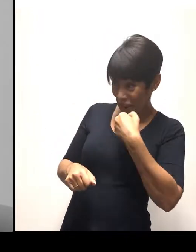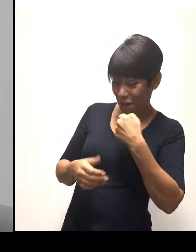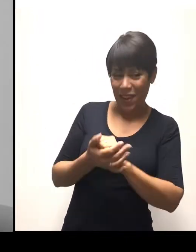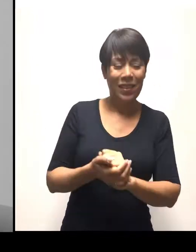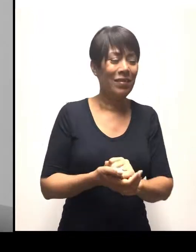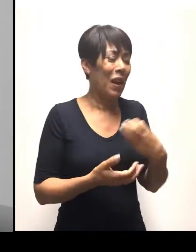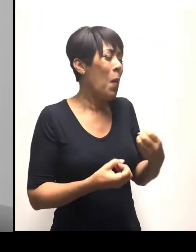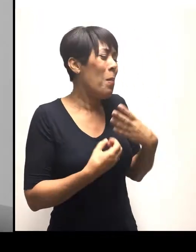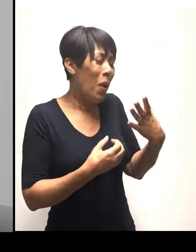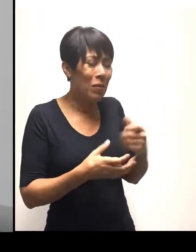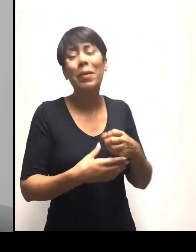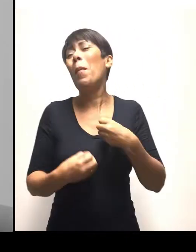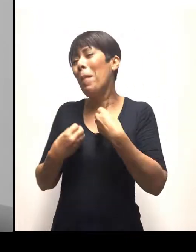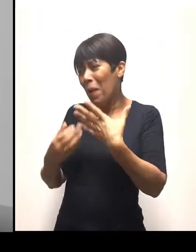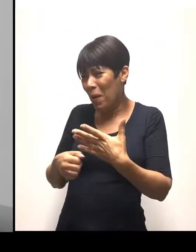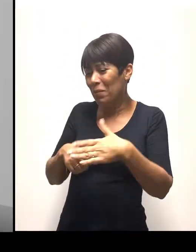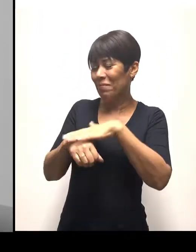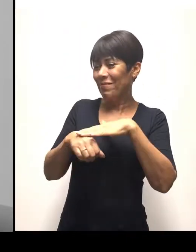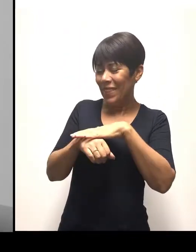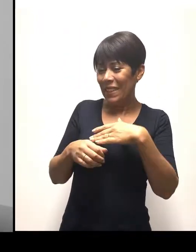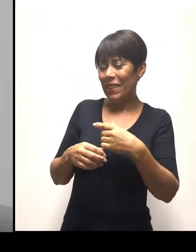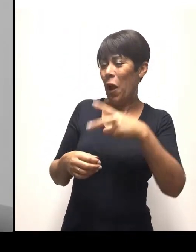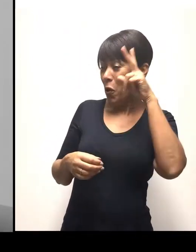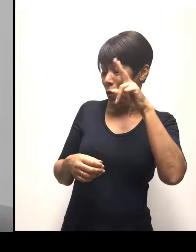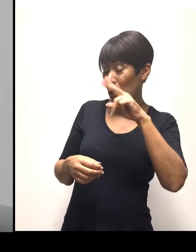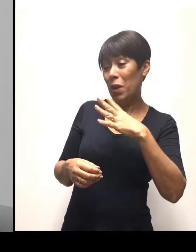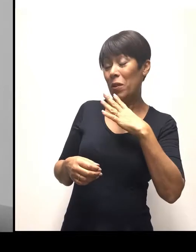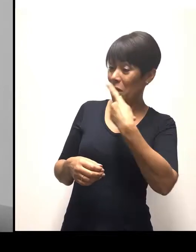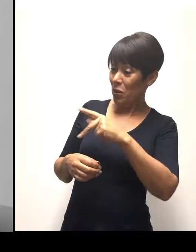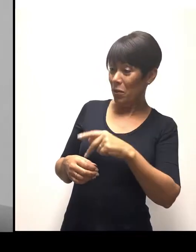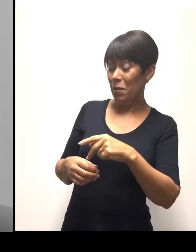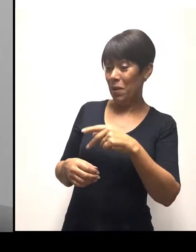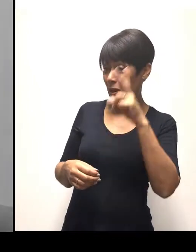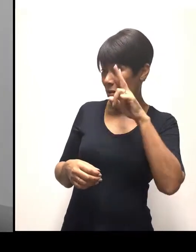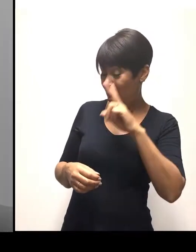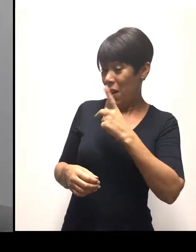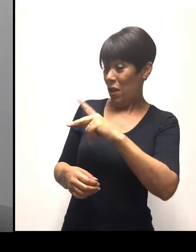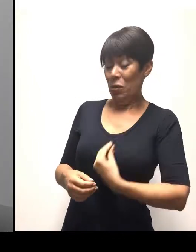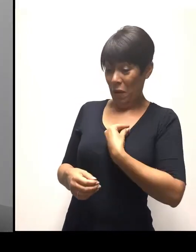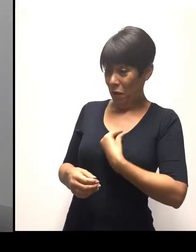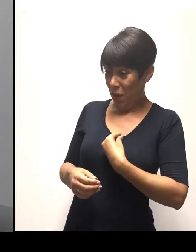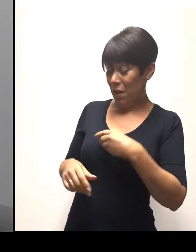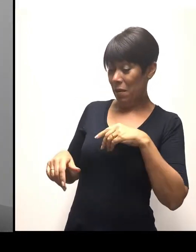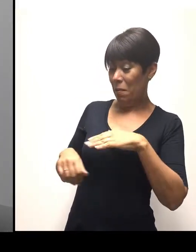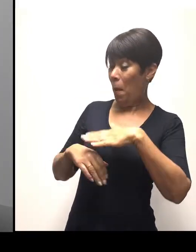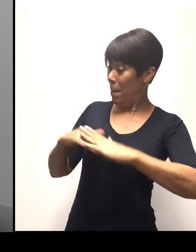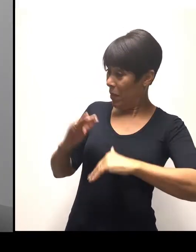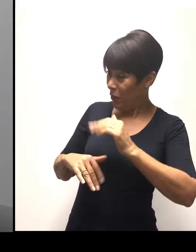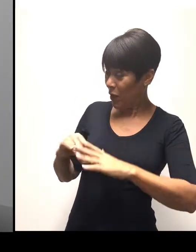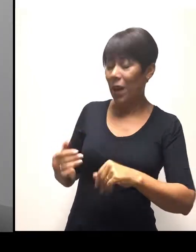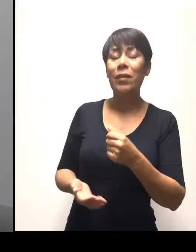é muito bom ver o que está acontecendo com tua história, né, com tua carreira, porque agora você é sempre